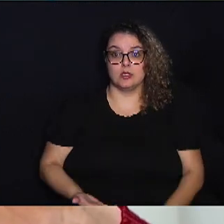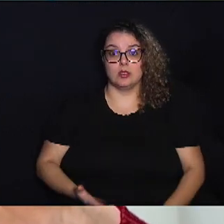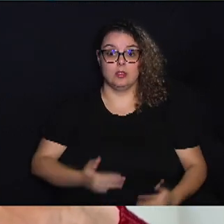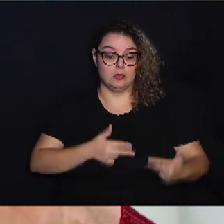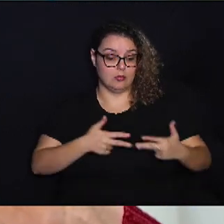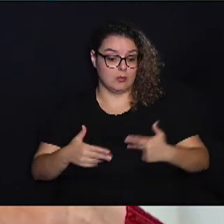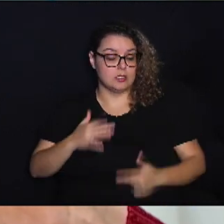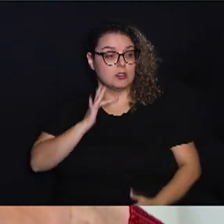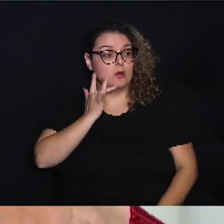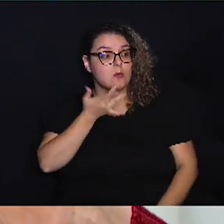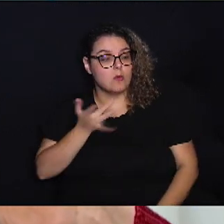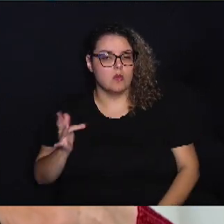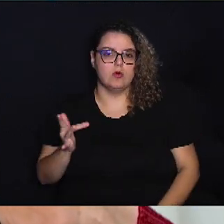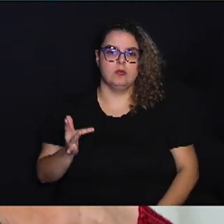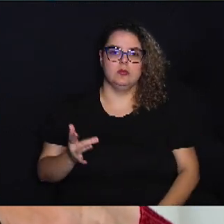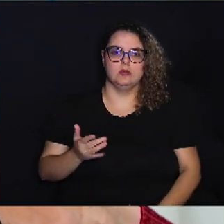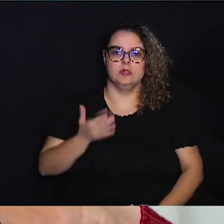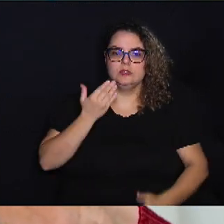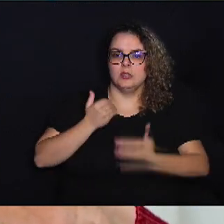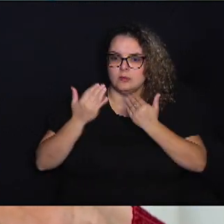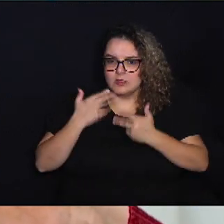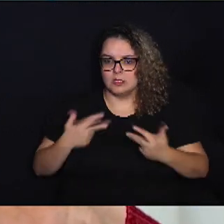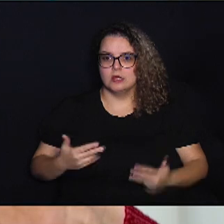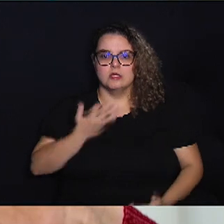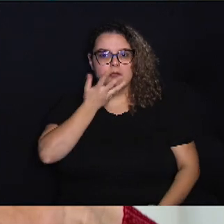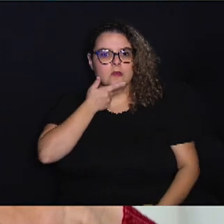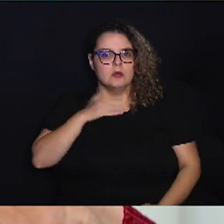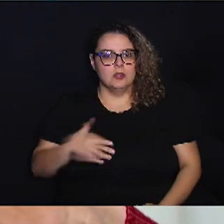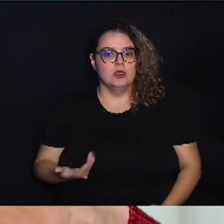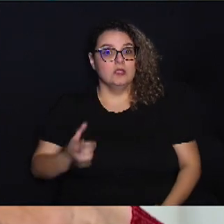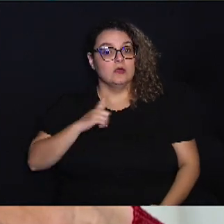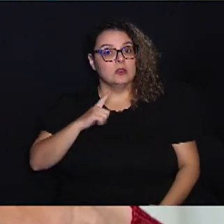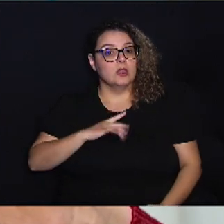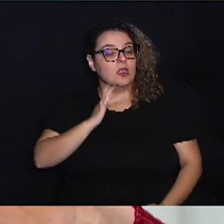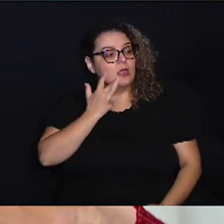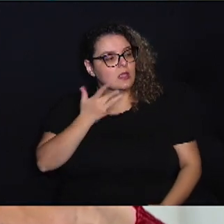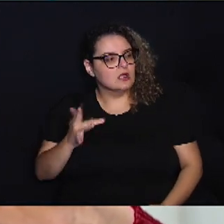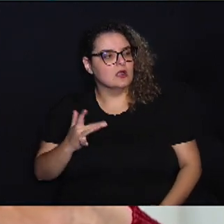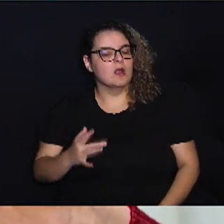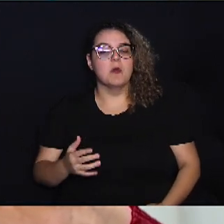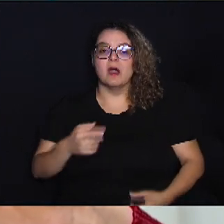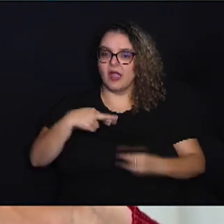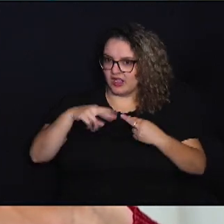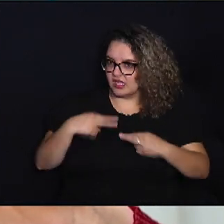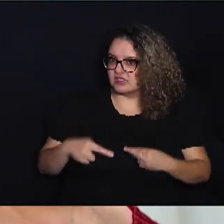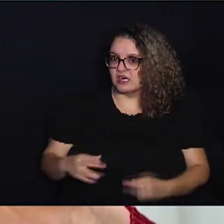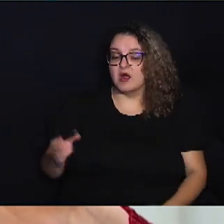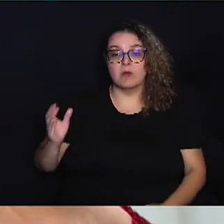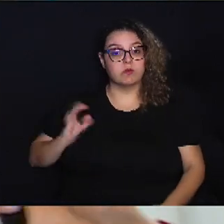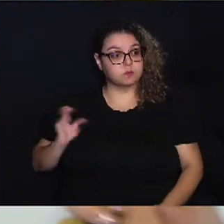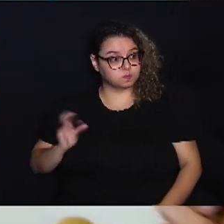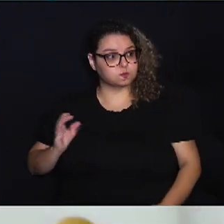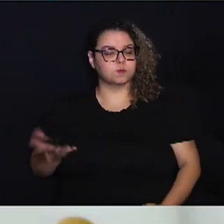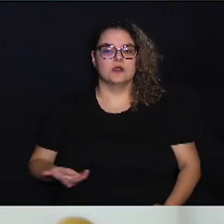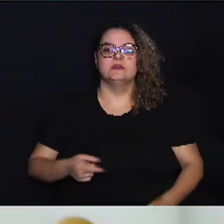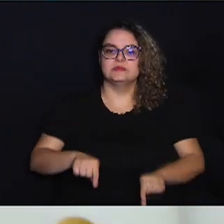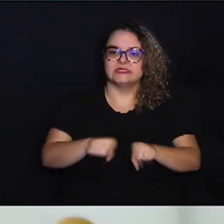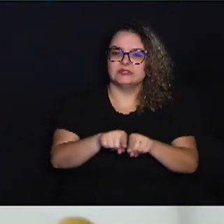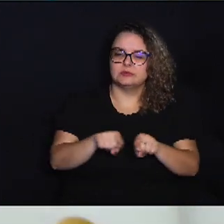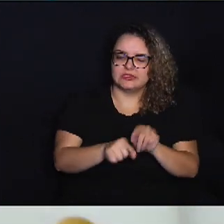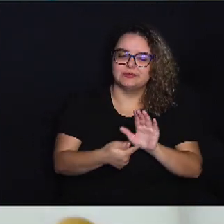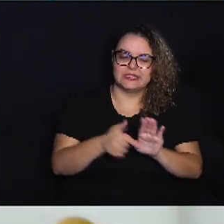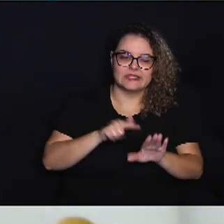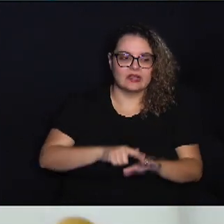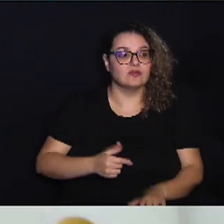alimentação infantil. Então, a cor dourada traz esse ouro como uma fonte de riqueza para a criança e para a mãe. E